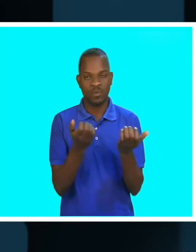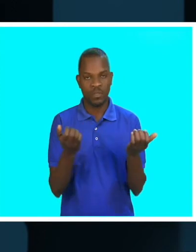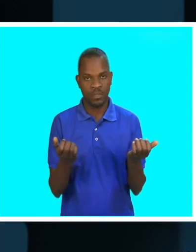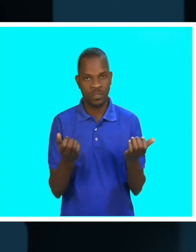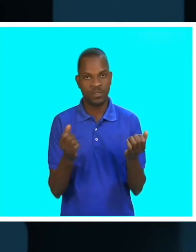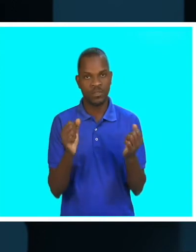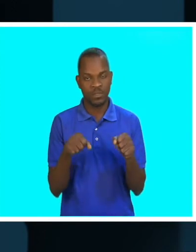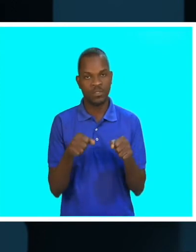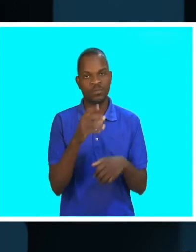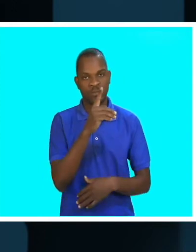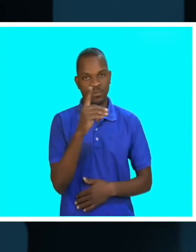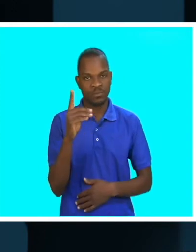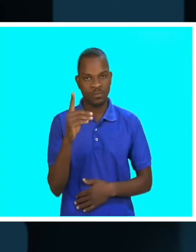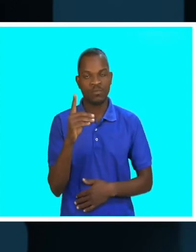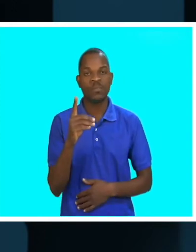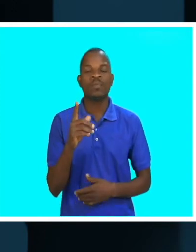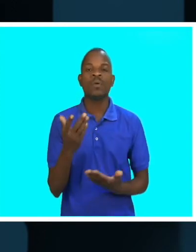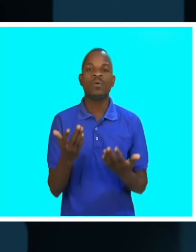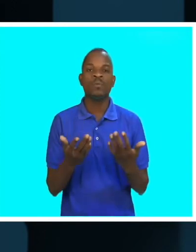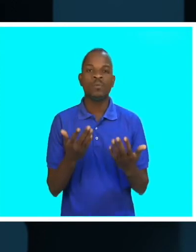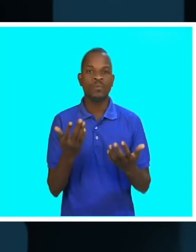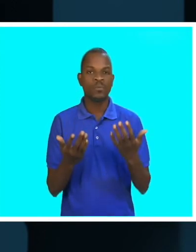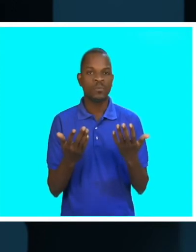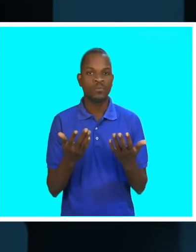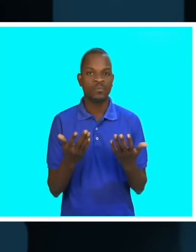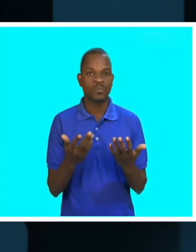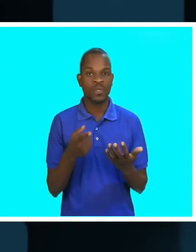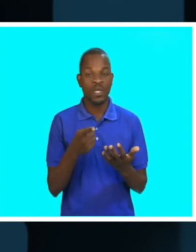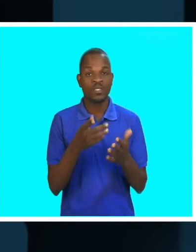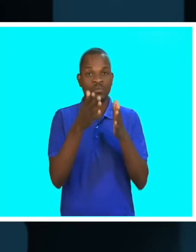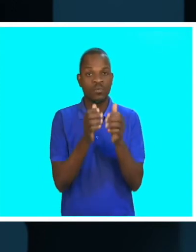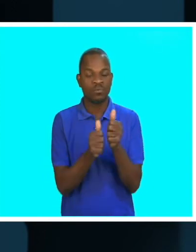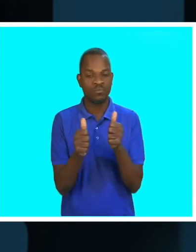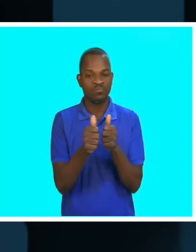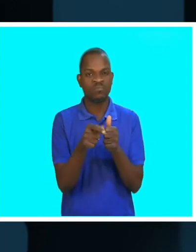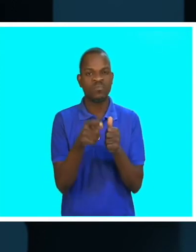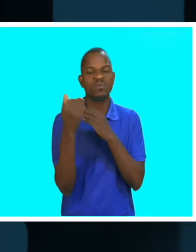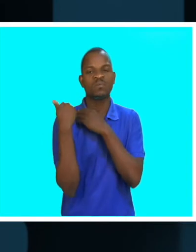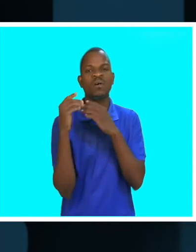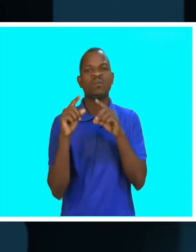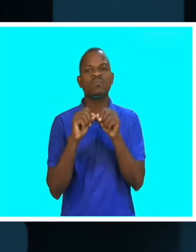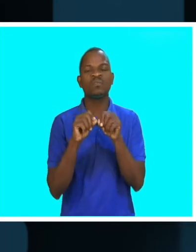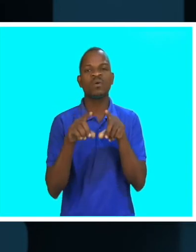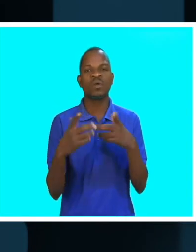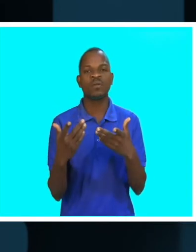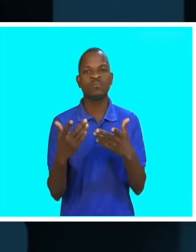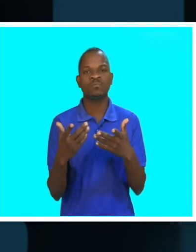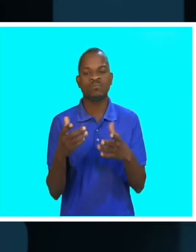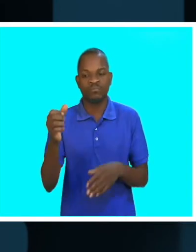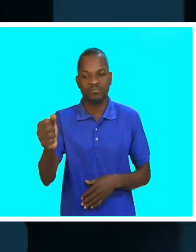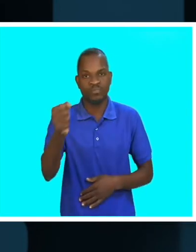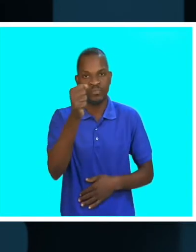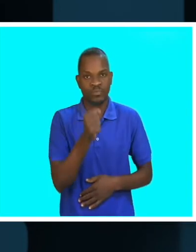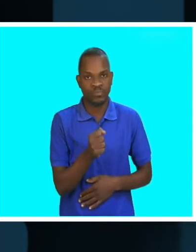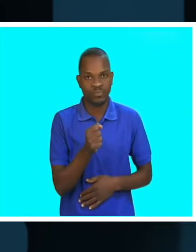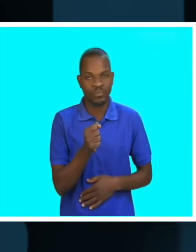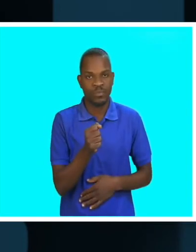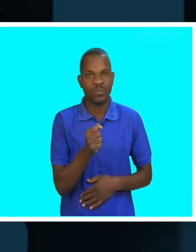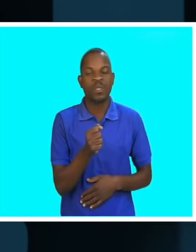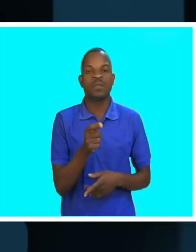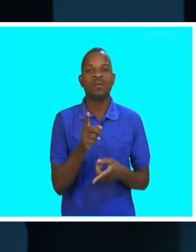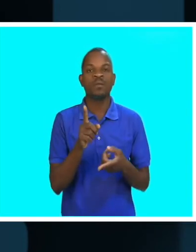com necessidades educativas especiais. Então, este ponto focal tem a função de integrá-las,